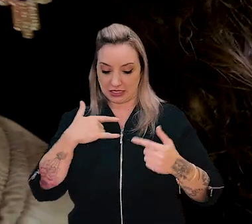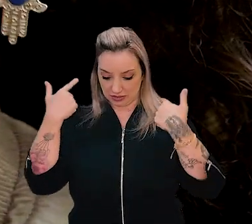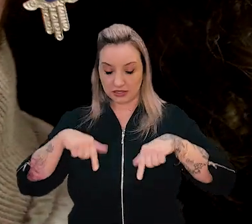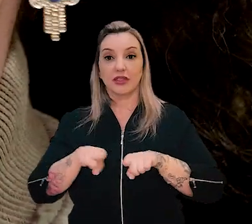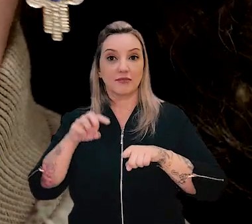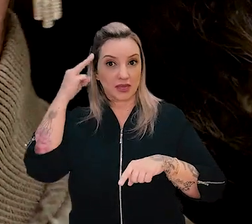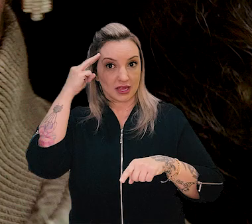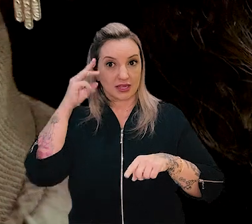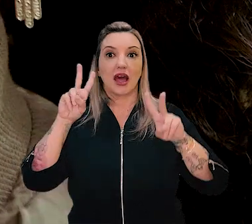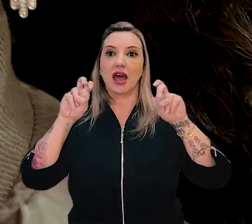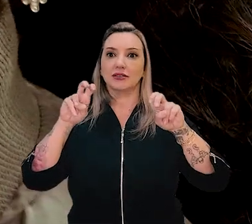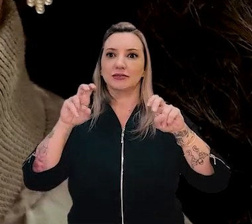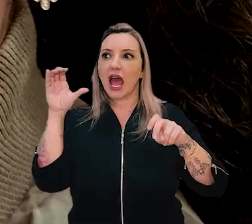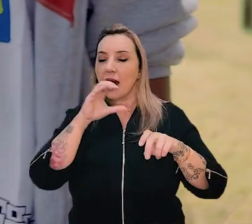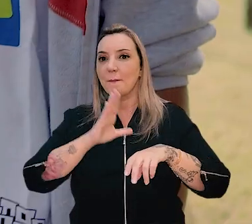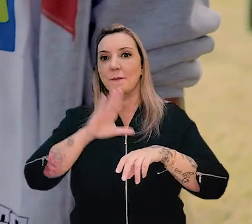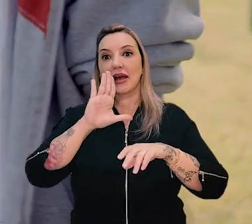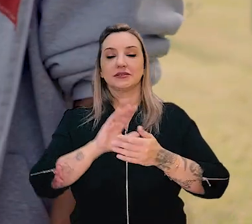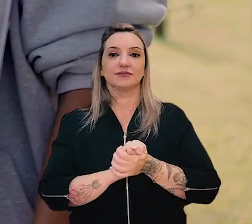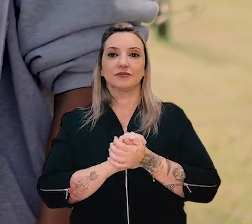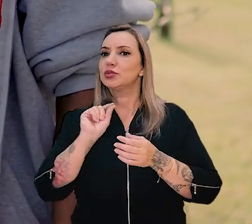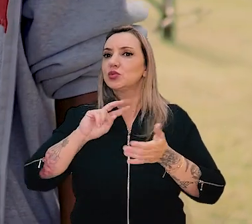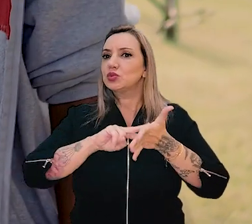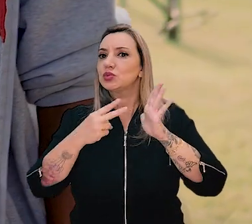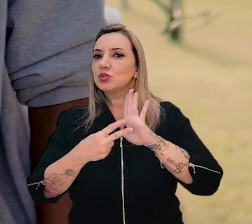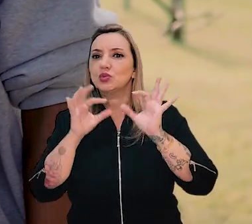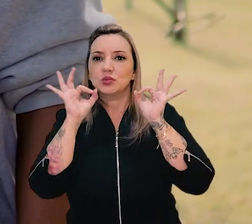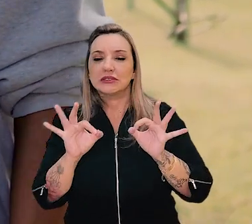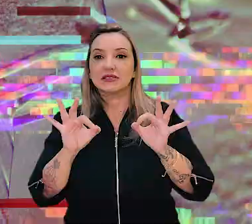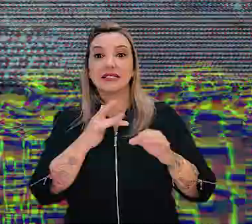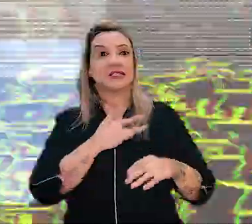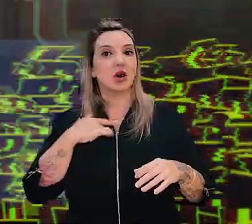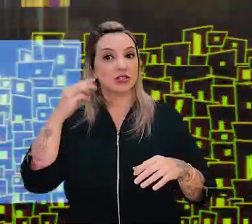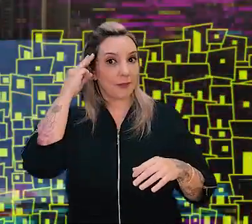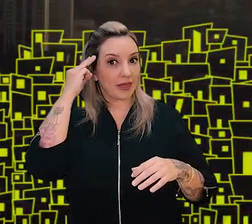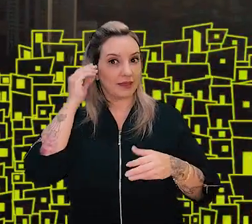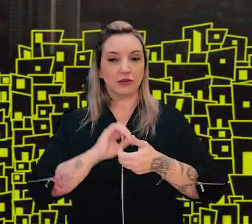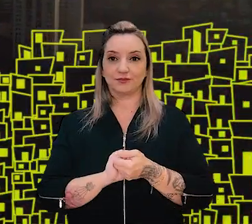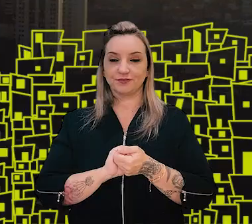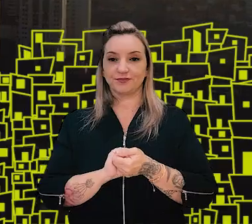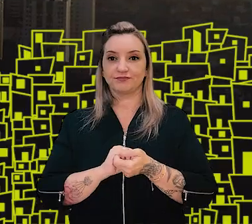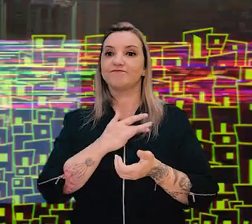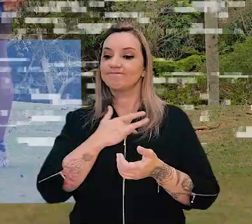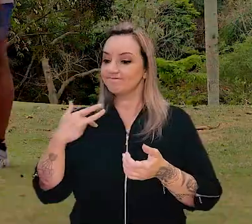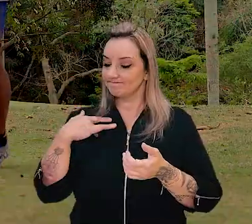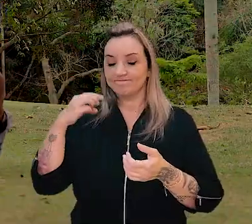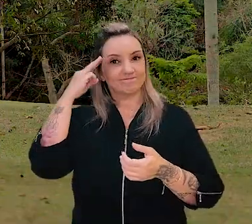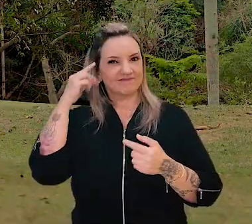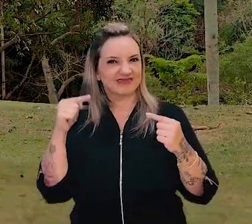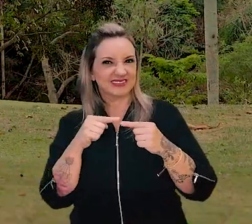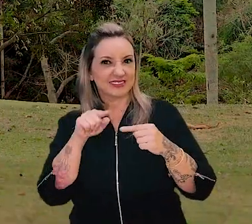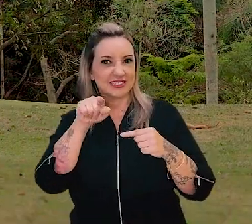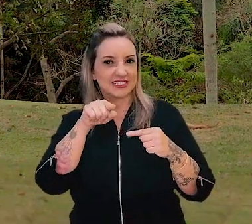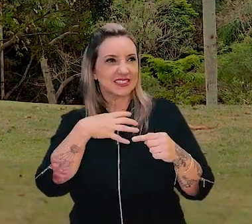se tornou um assunto ainda mais urgente. Mas o que significa exatamente saúde mental? Ah, saúde mental tem a ver com